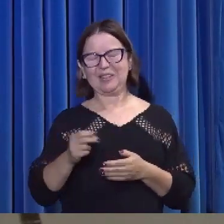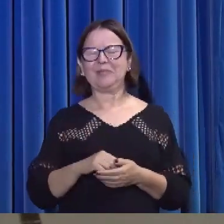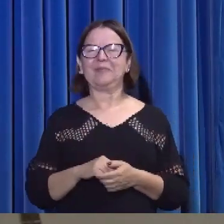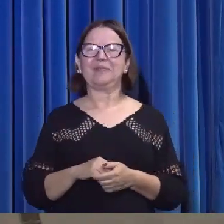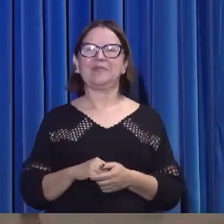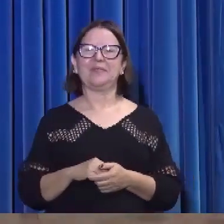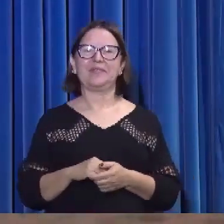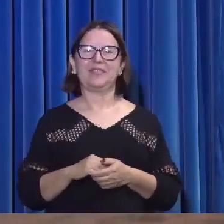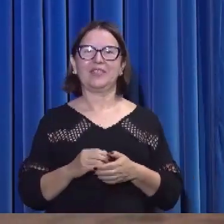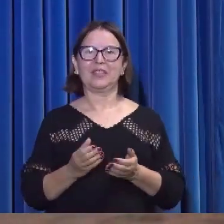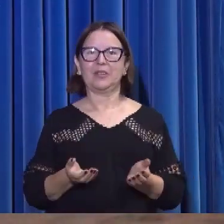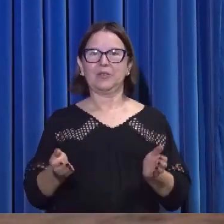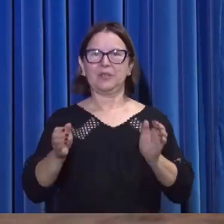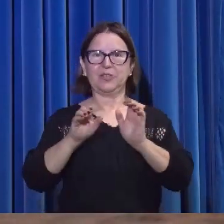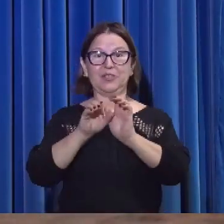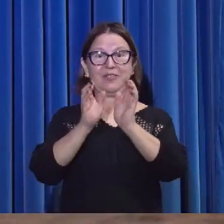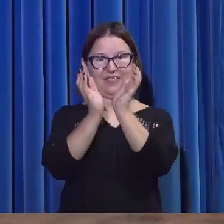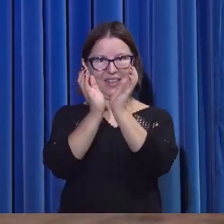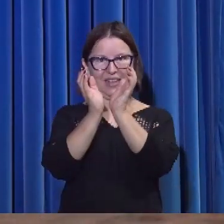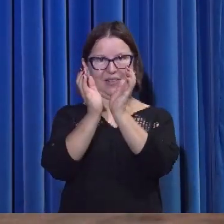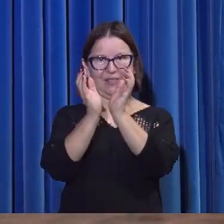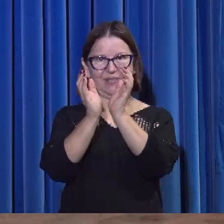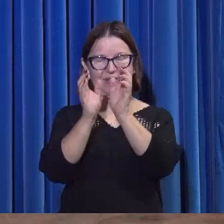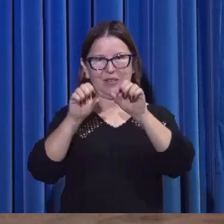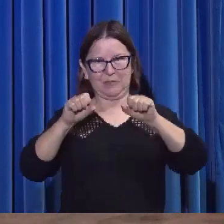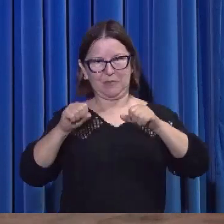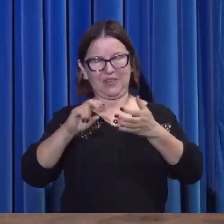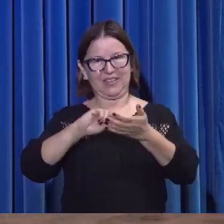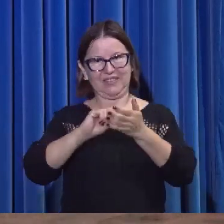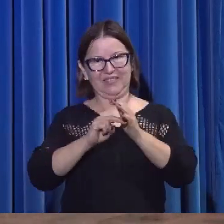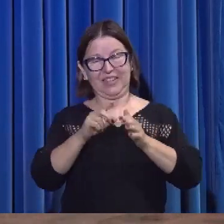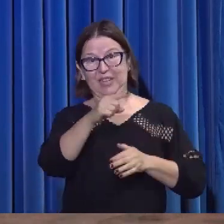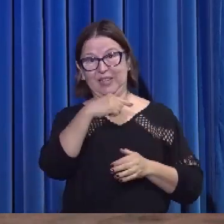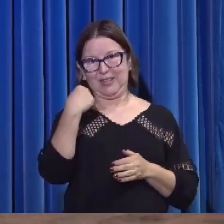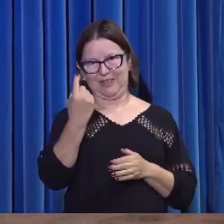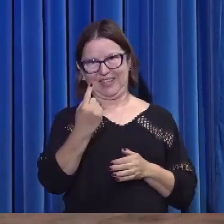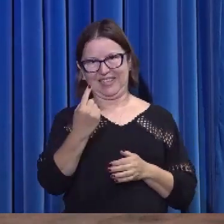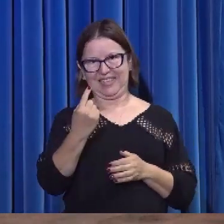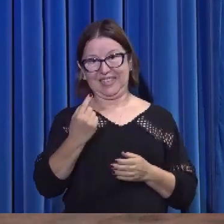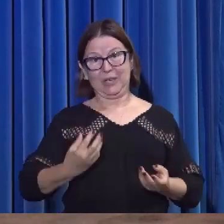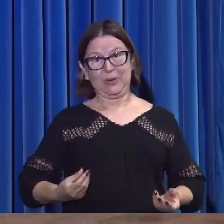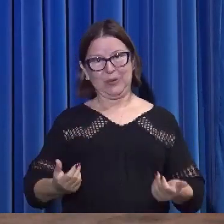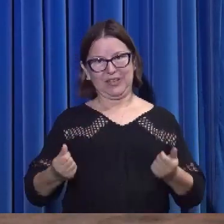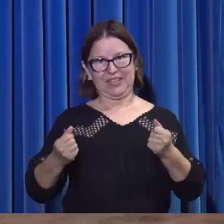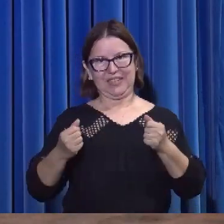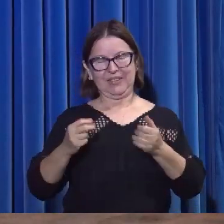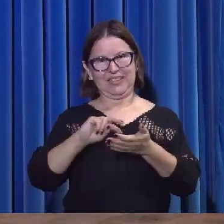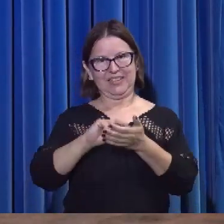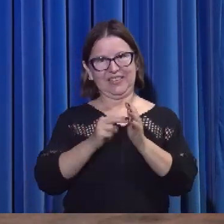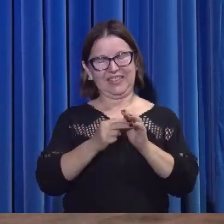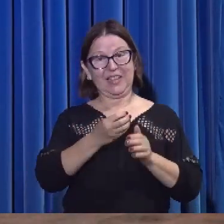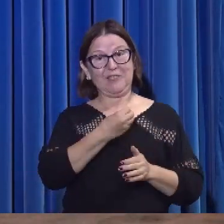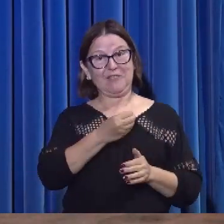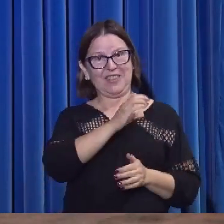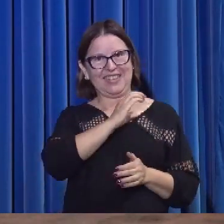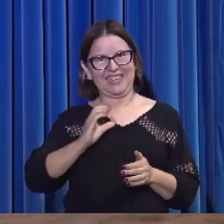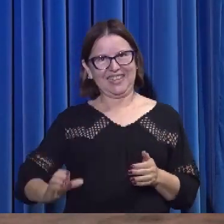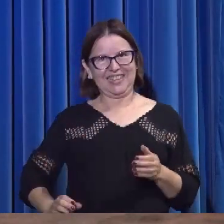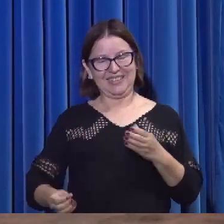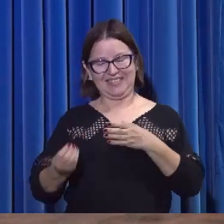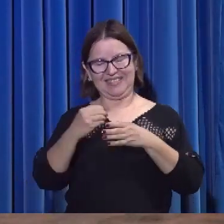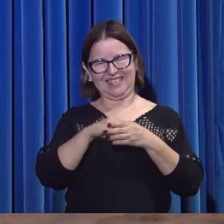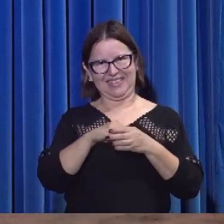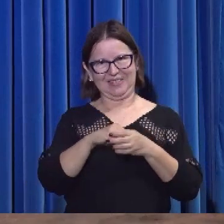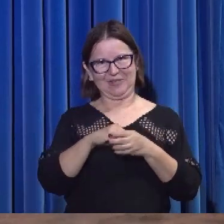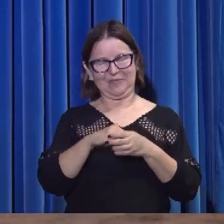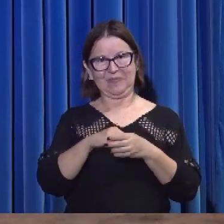Os vasos de barro somos nós. O tesouro é a vida de Cristo em nós. Fomos colocados em